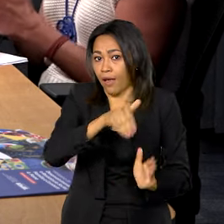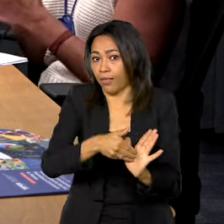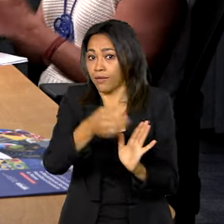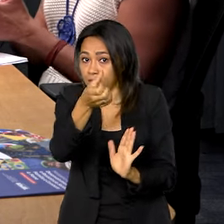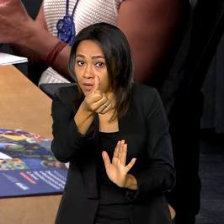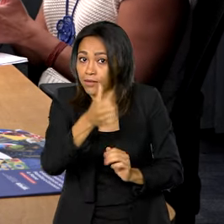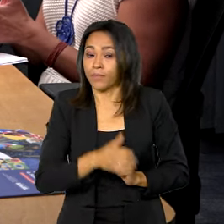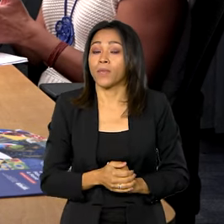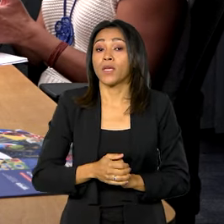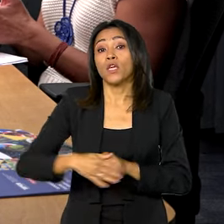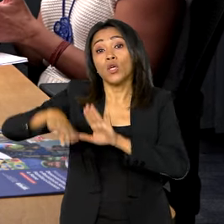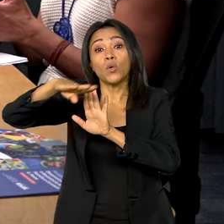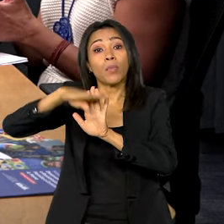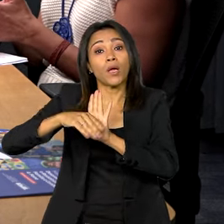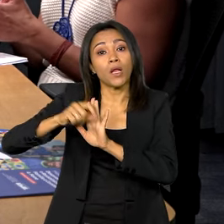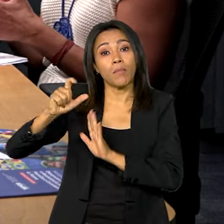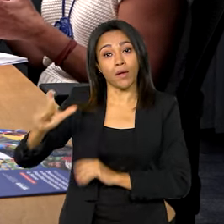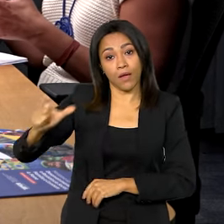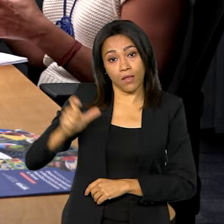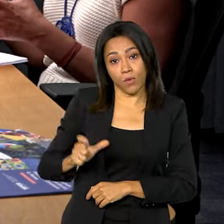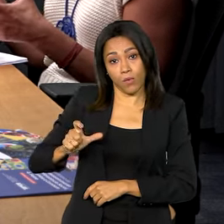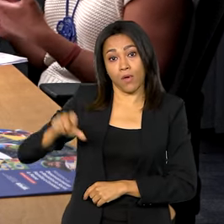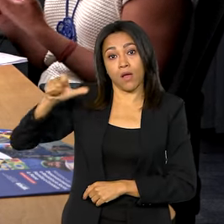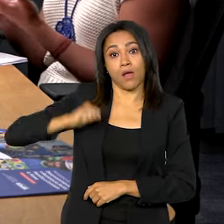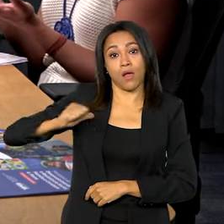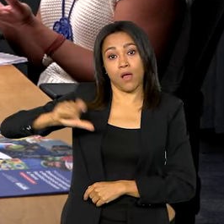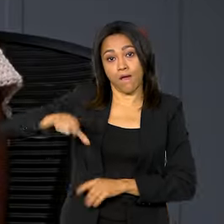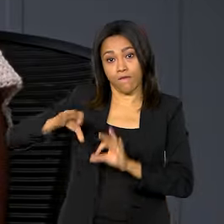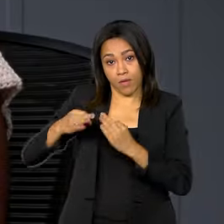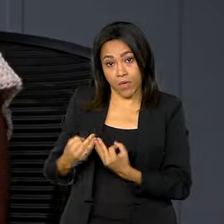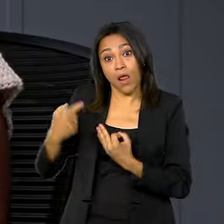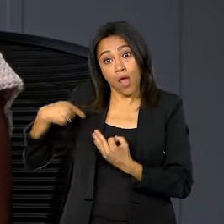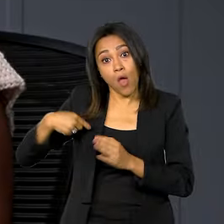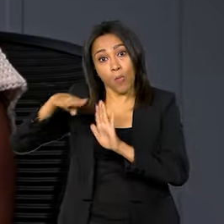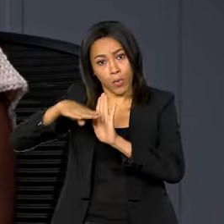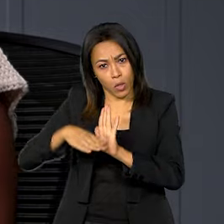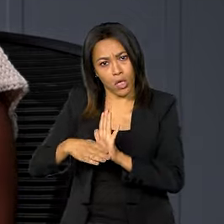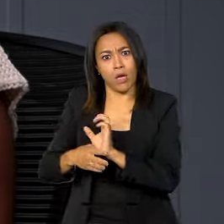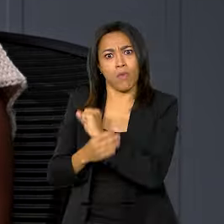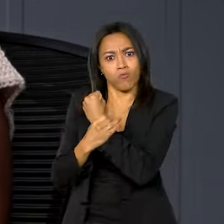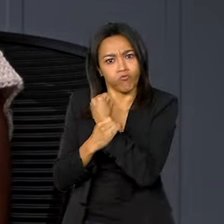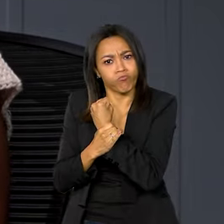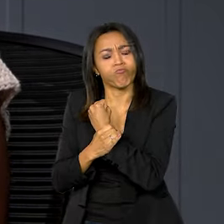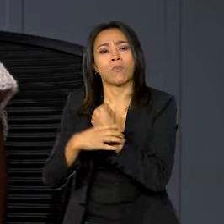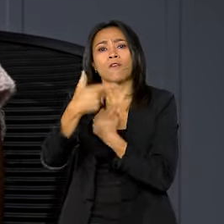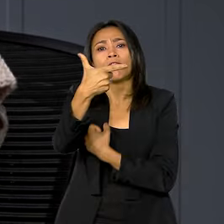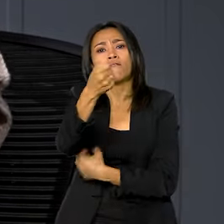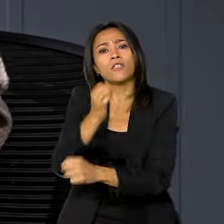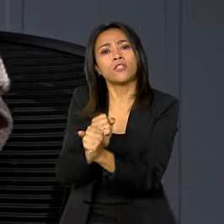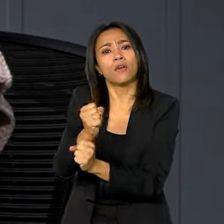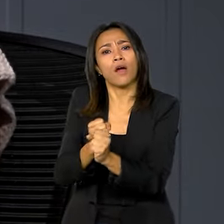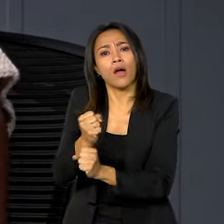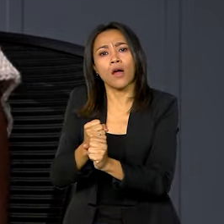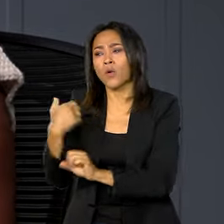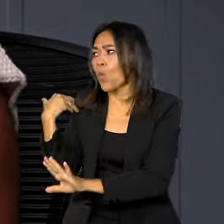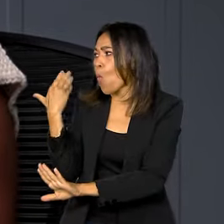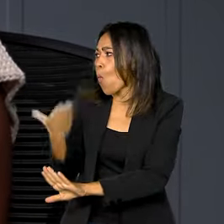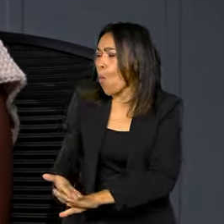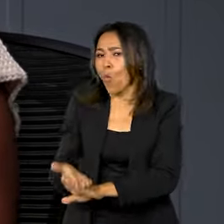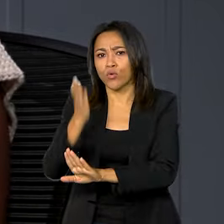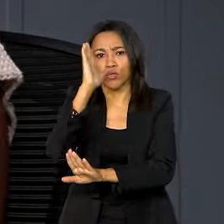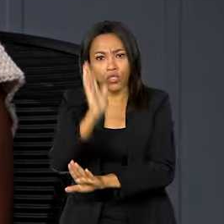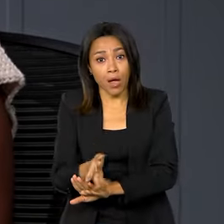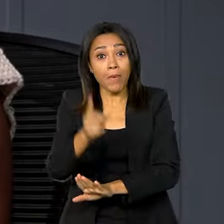anos e o programa Bolsa Família é um programa que ele já é um programa muito consolidado ele já tem 20 anos de existência Mas